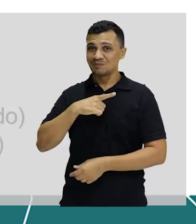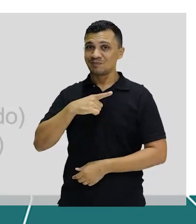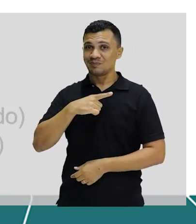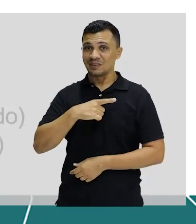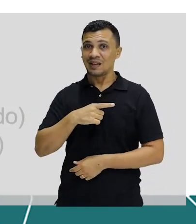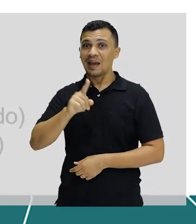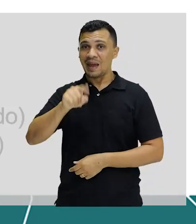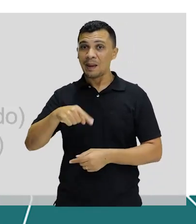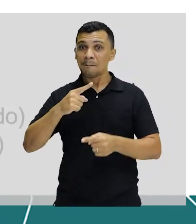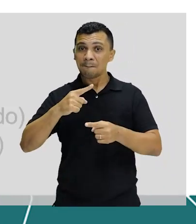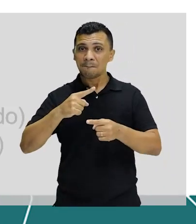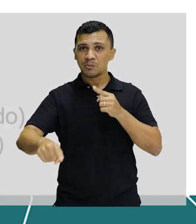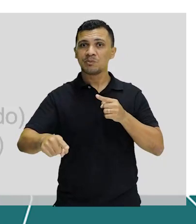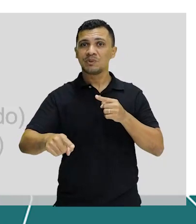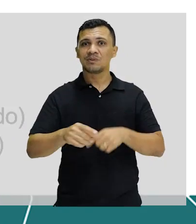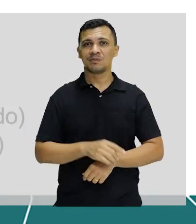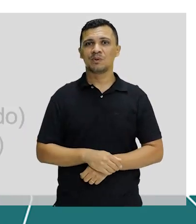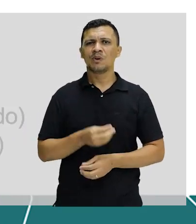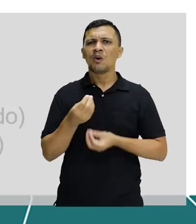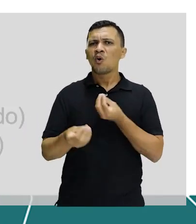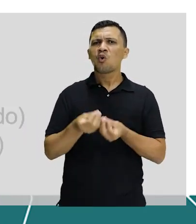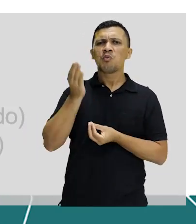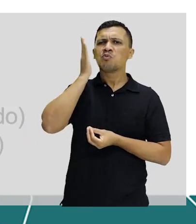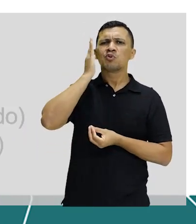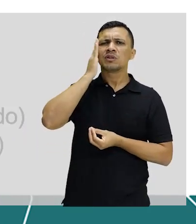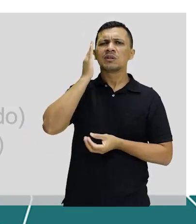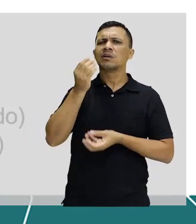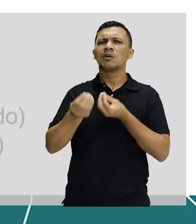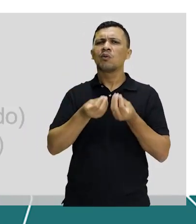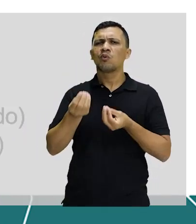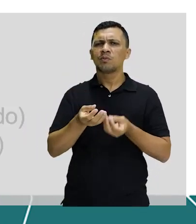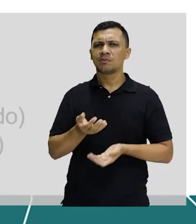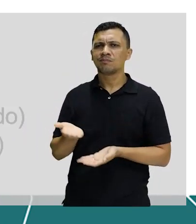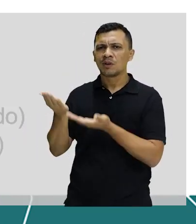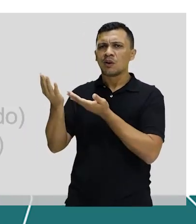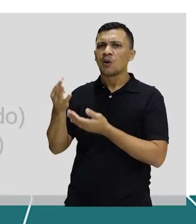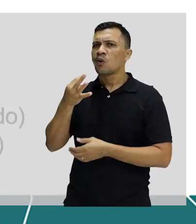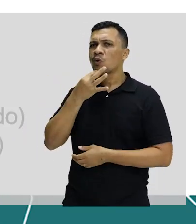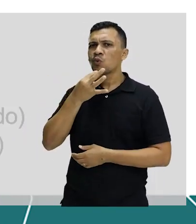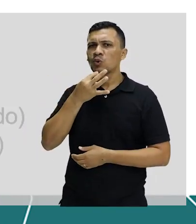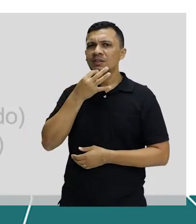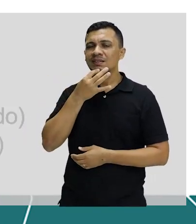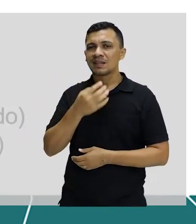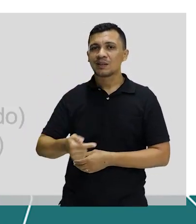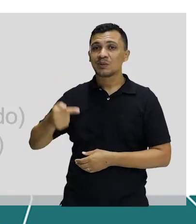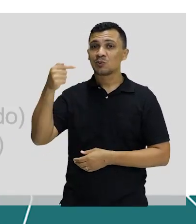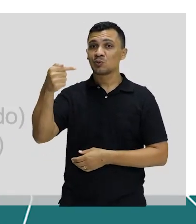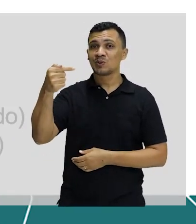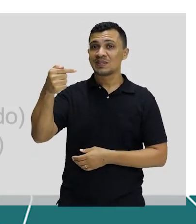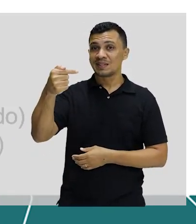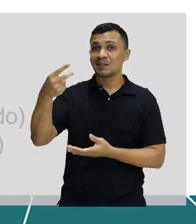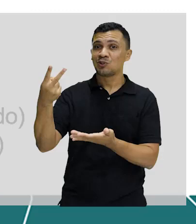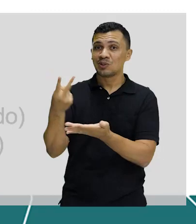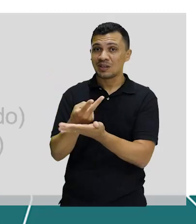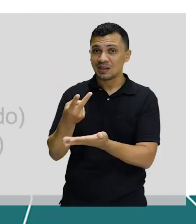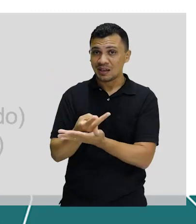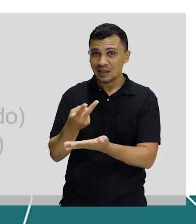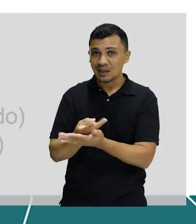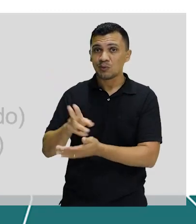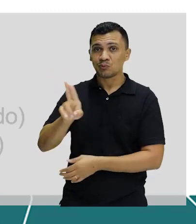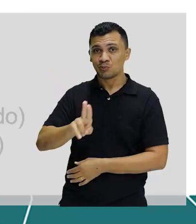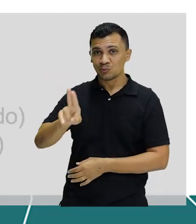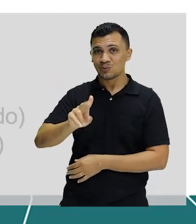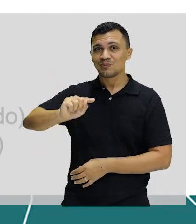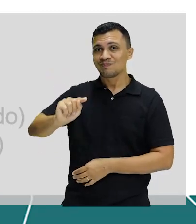é proibido. Para entender quando isso acontece, vamos conhecer os seus 7 pecados capitais, né, desse sinal de